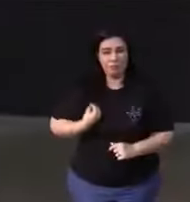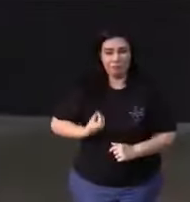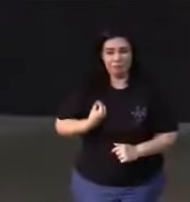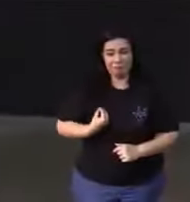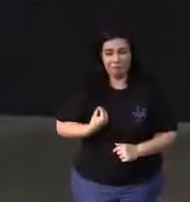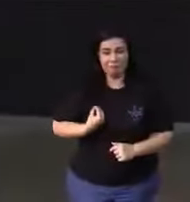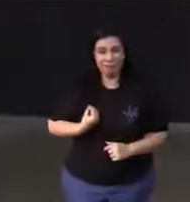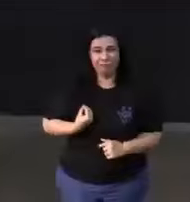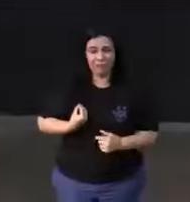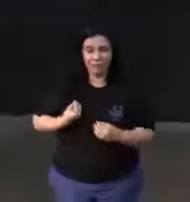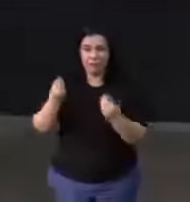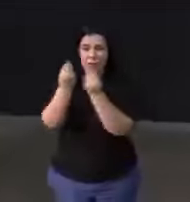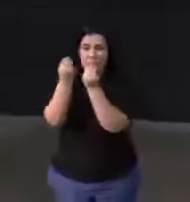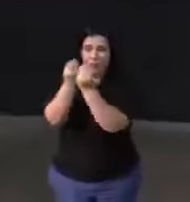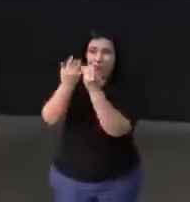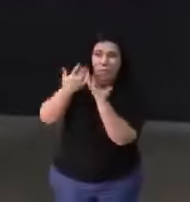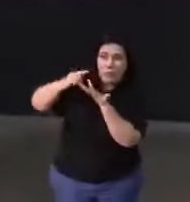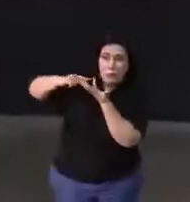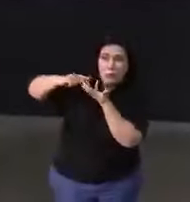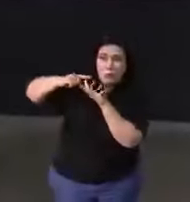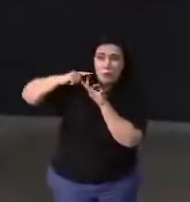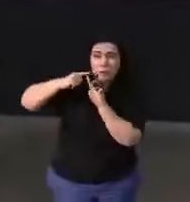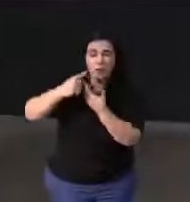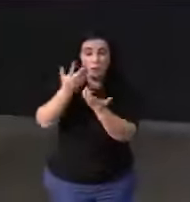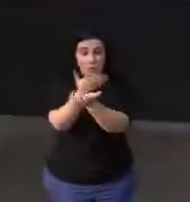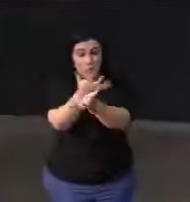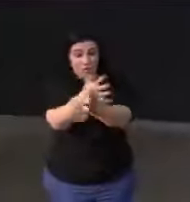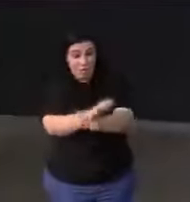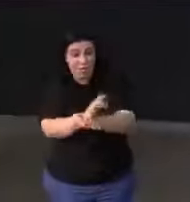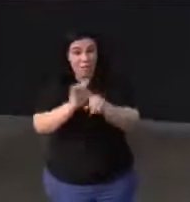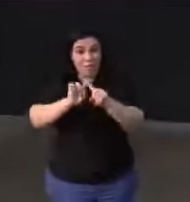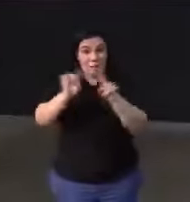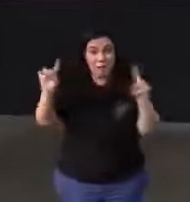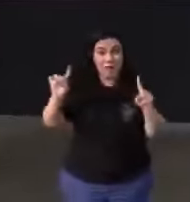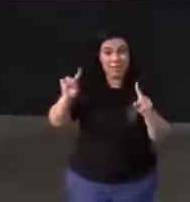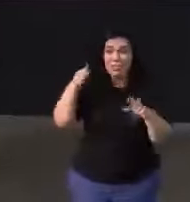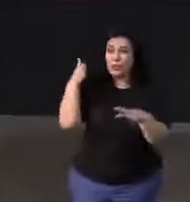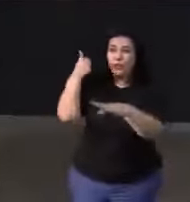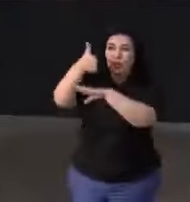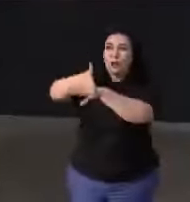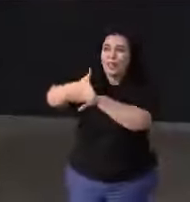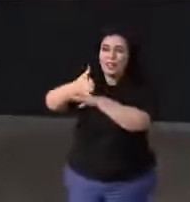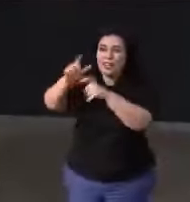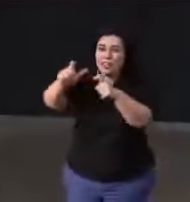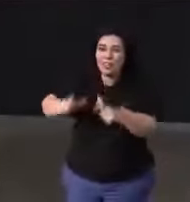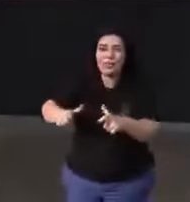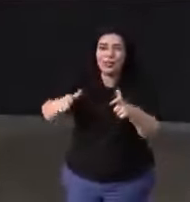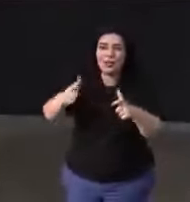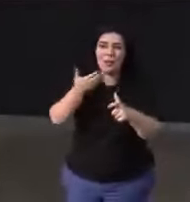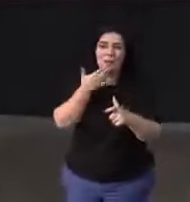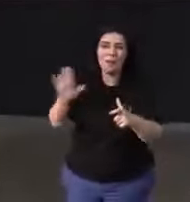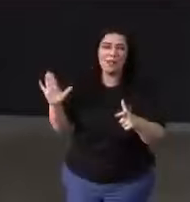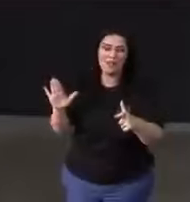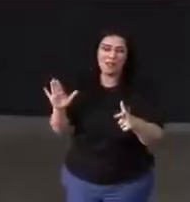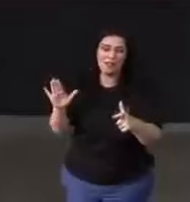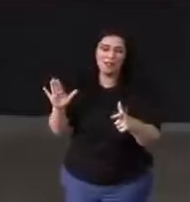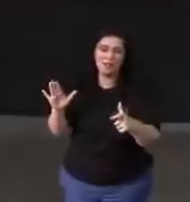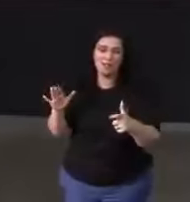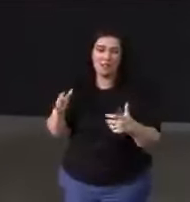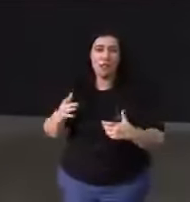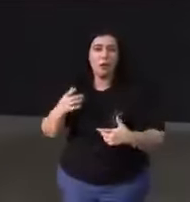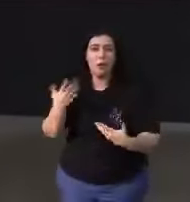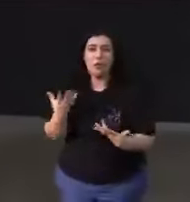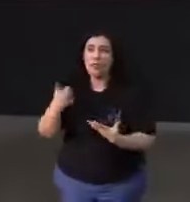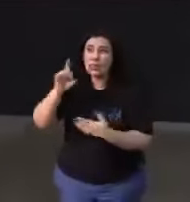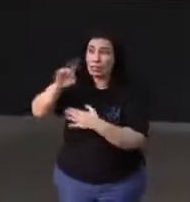N milagres no deserto, mas não entrar na terra prometida? O que vale